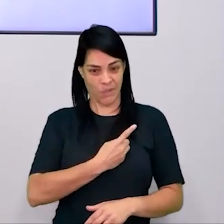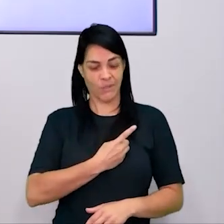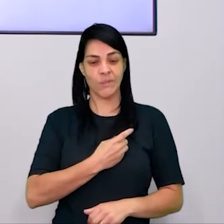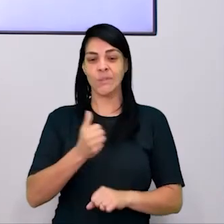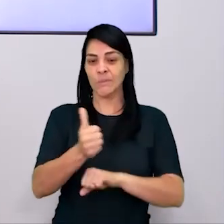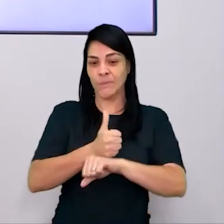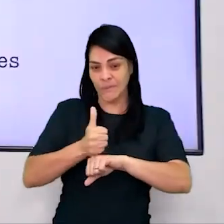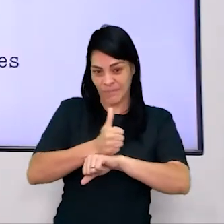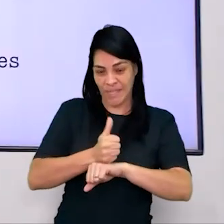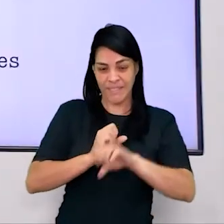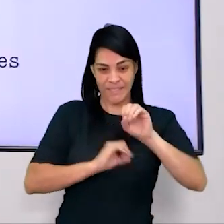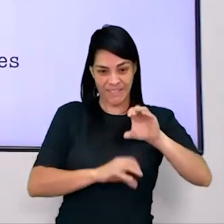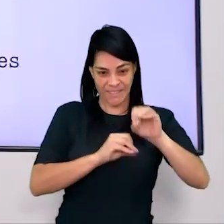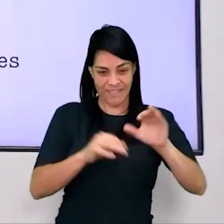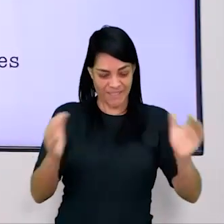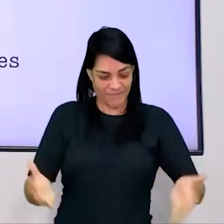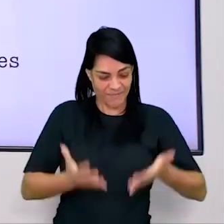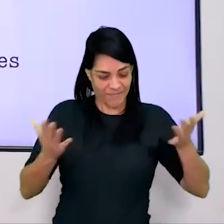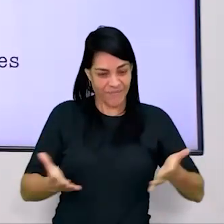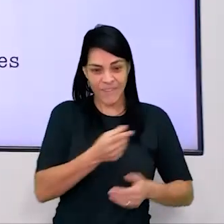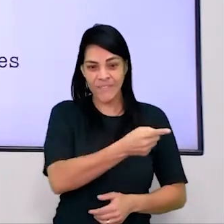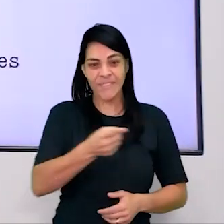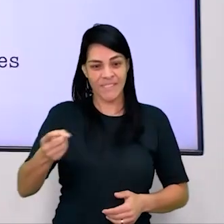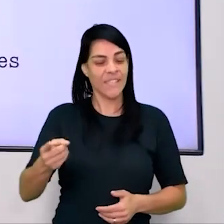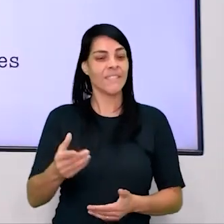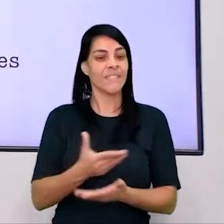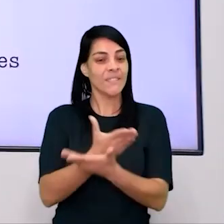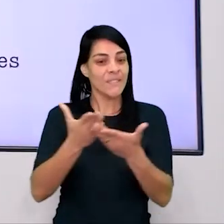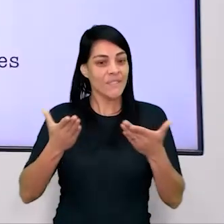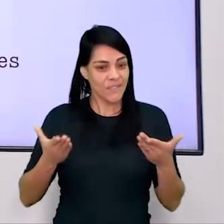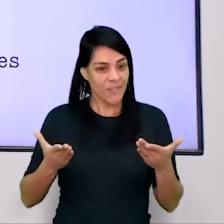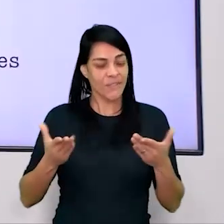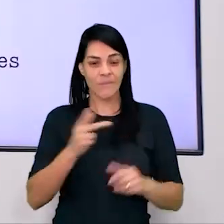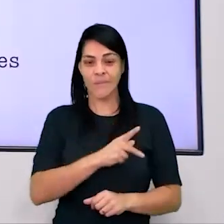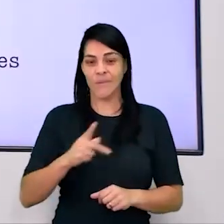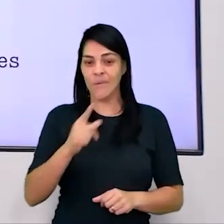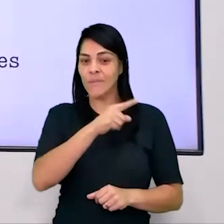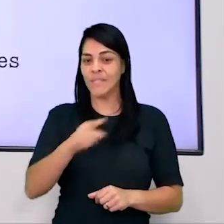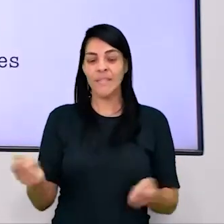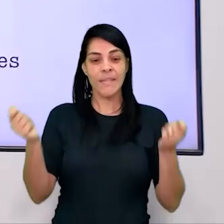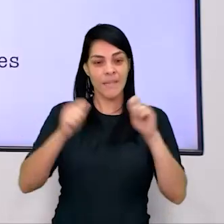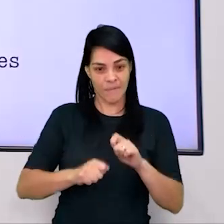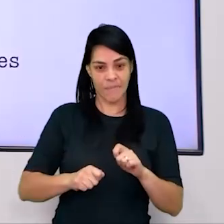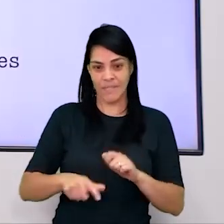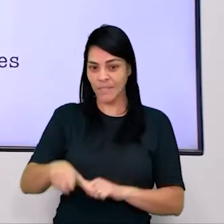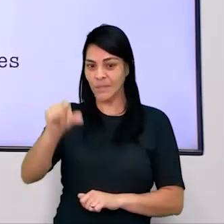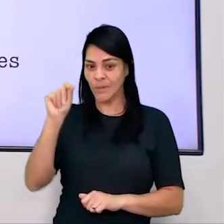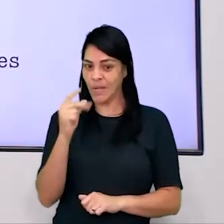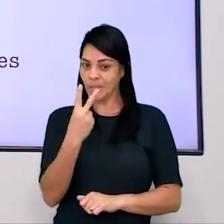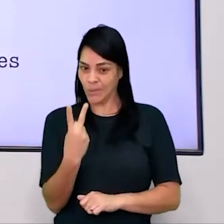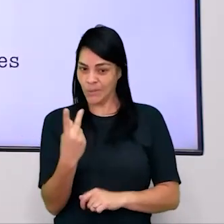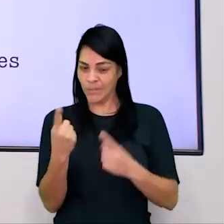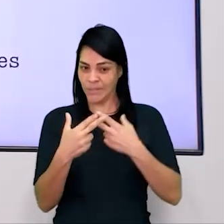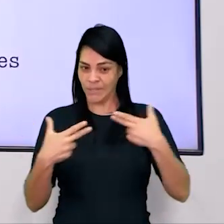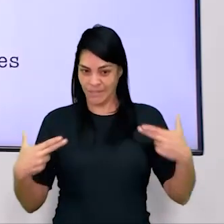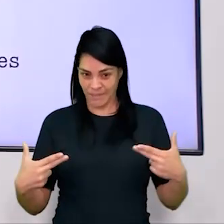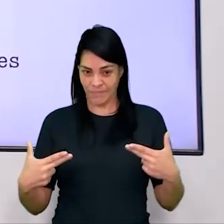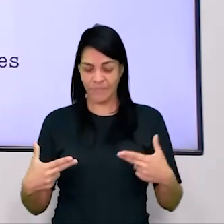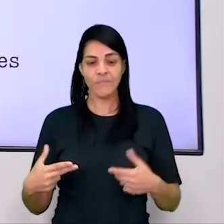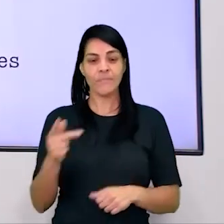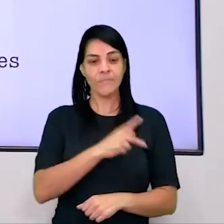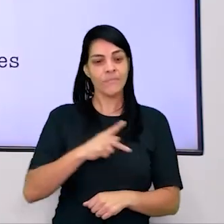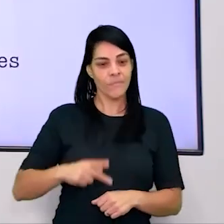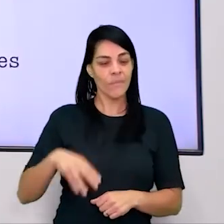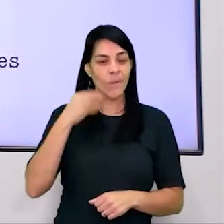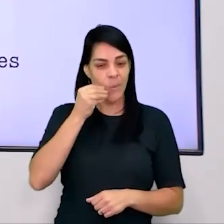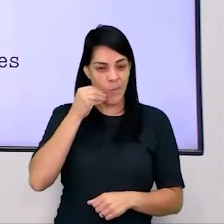para empoderar vocês, os nossos professores. Você pode escolher dois papéis. Os professores experientes que